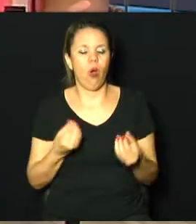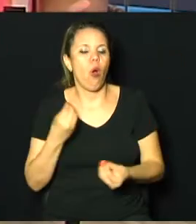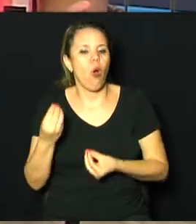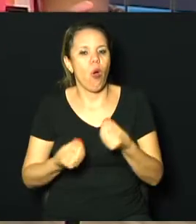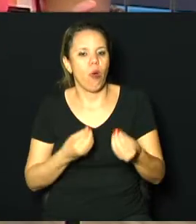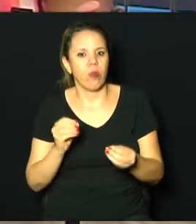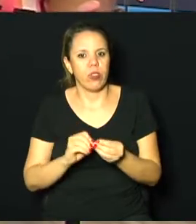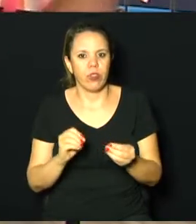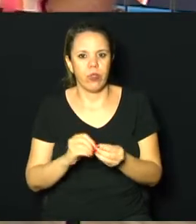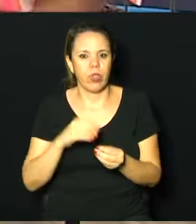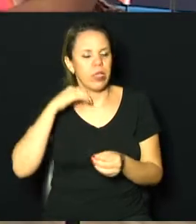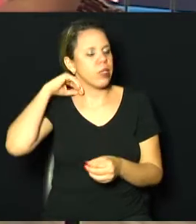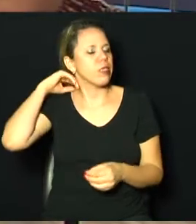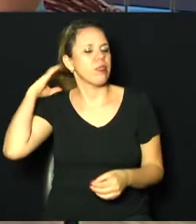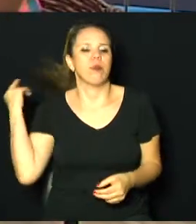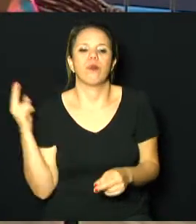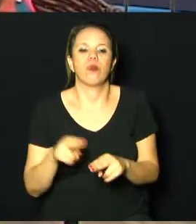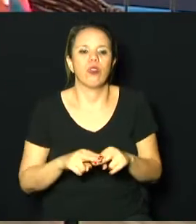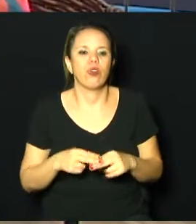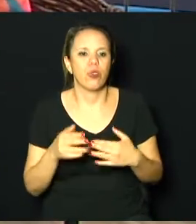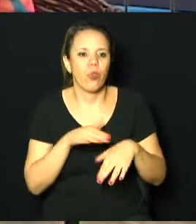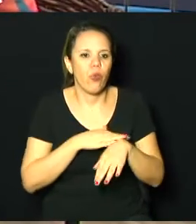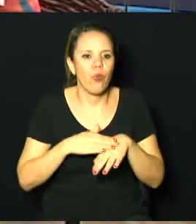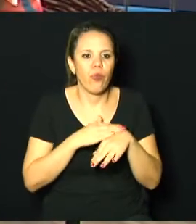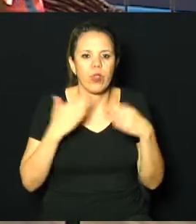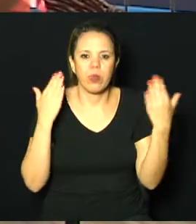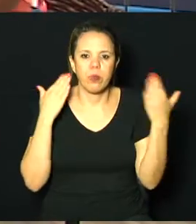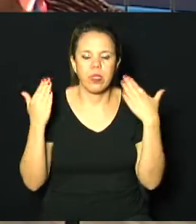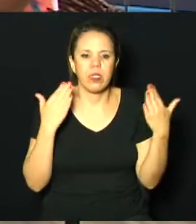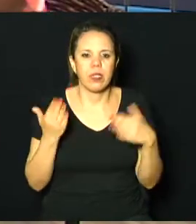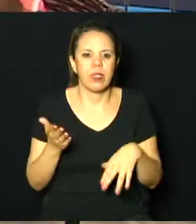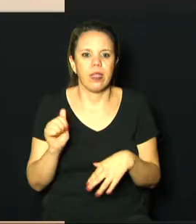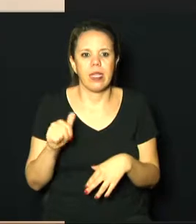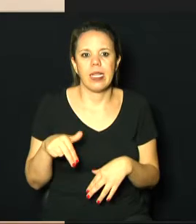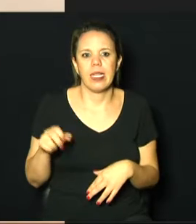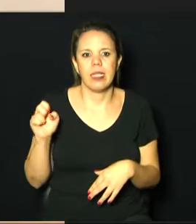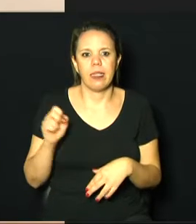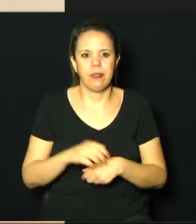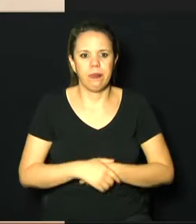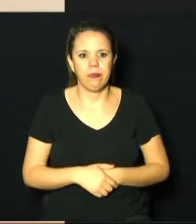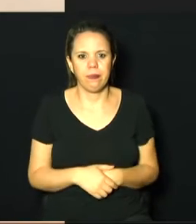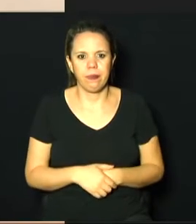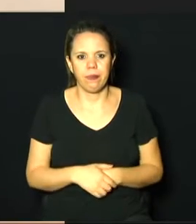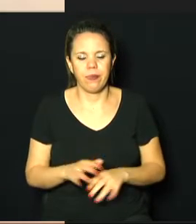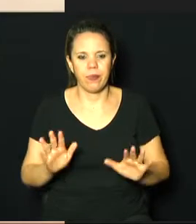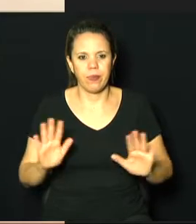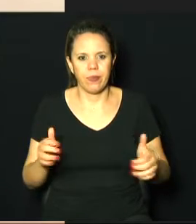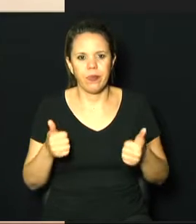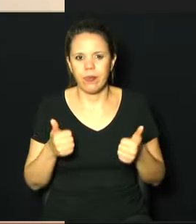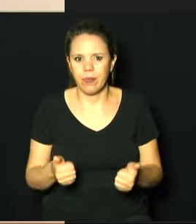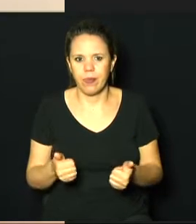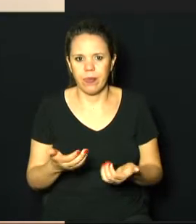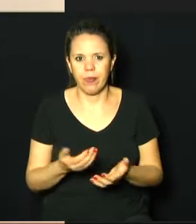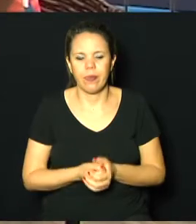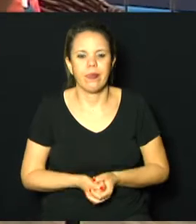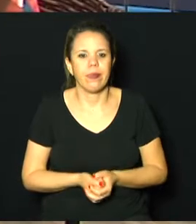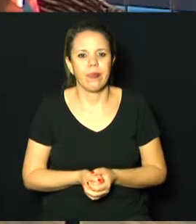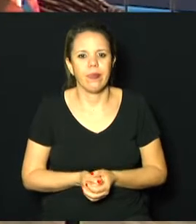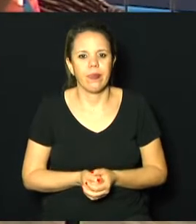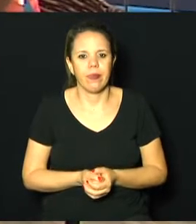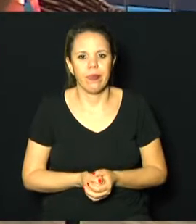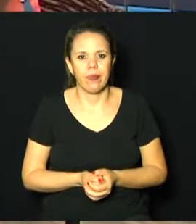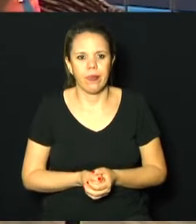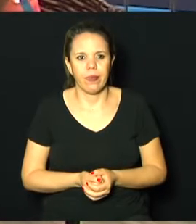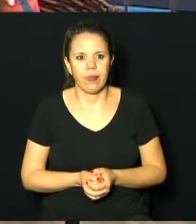é que a gente faz, hein? Por isso que eu vou conversar com a psicóloga Anne. Tudo bem, Anne? Olá, tudo bem e você? Também,